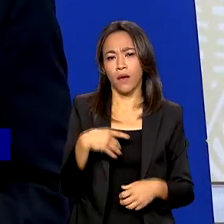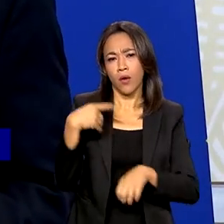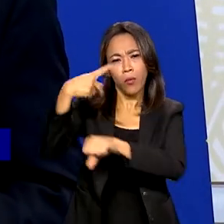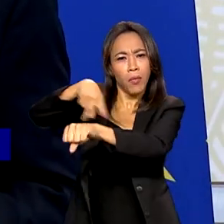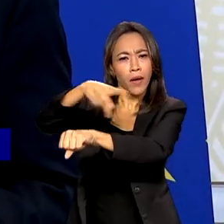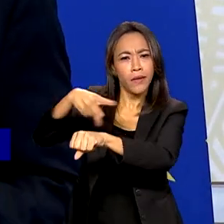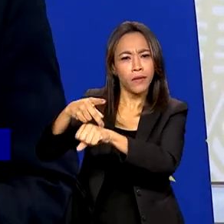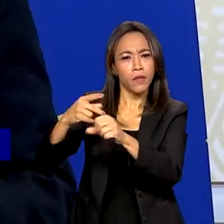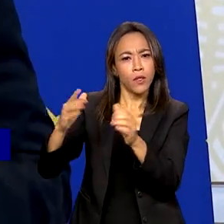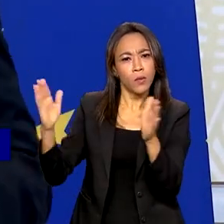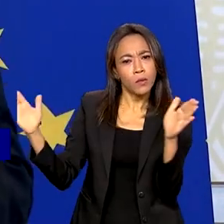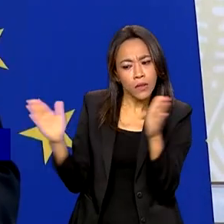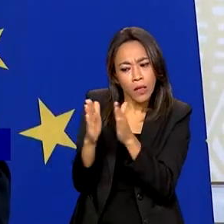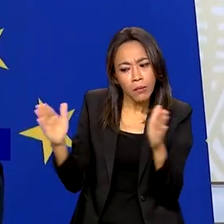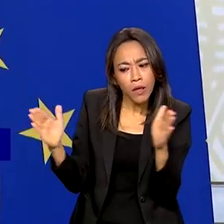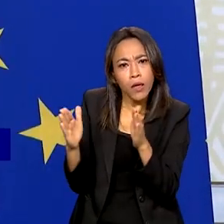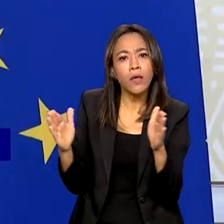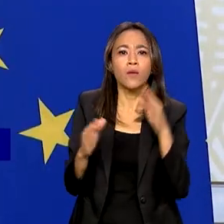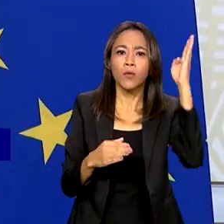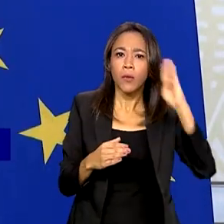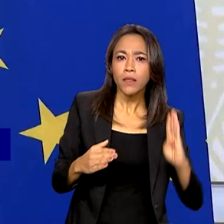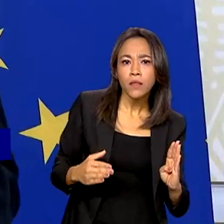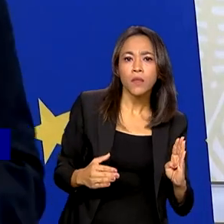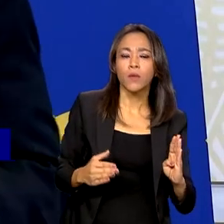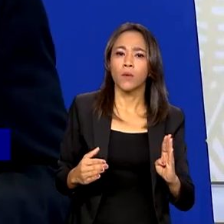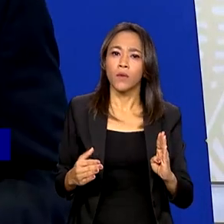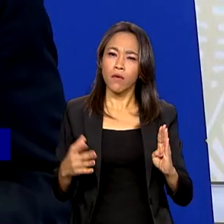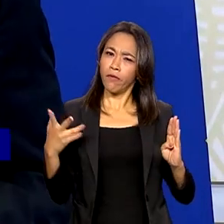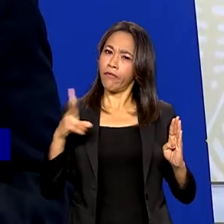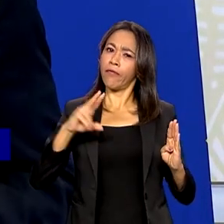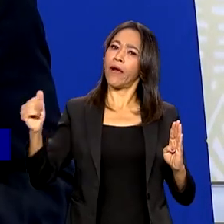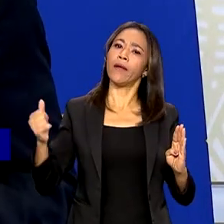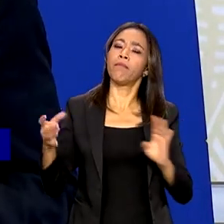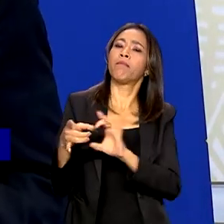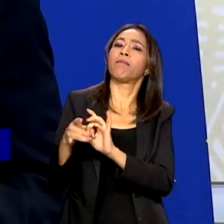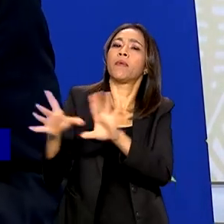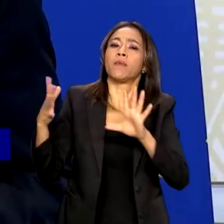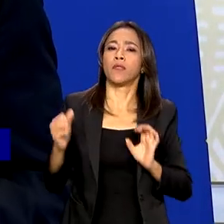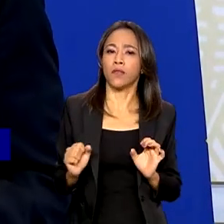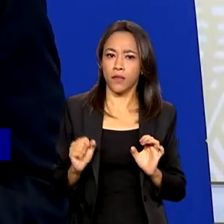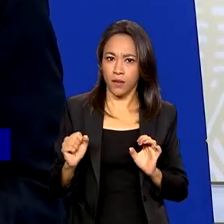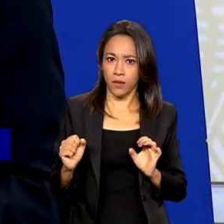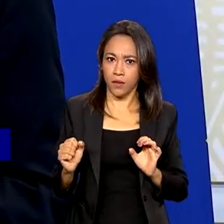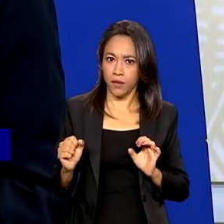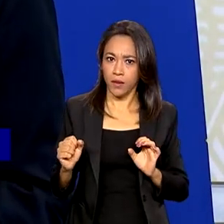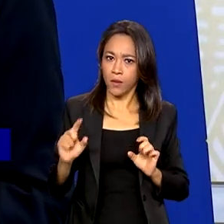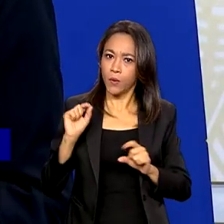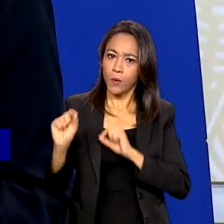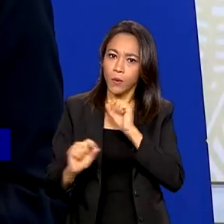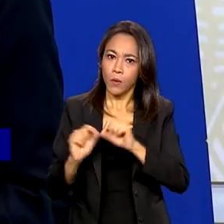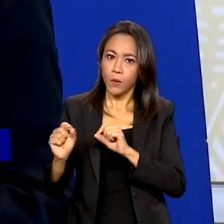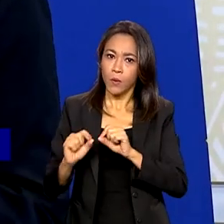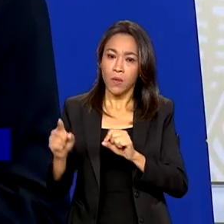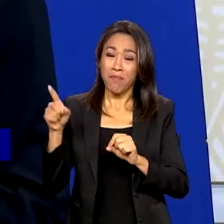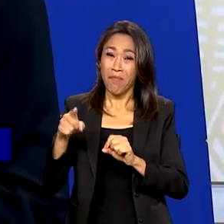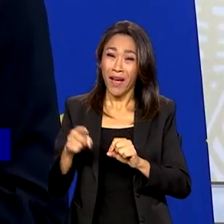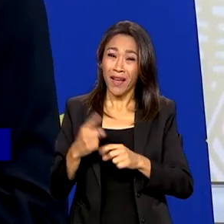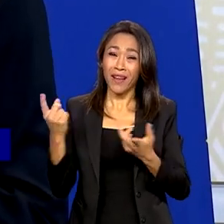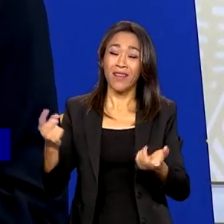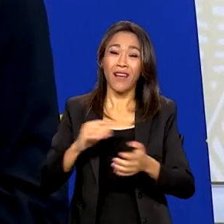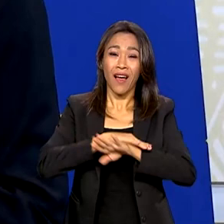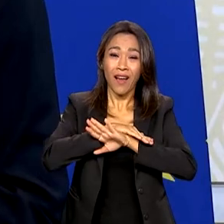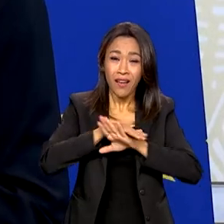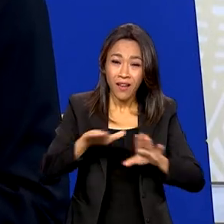Brasil, que tem as possibilidades do Brasil, vai abrir mão para matar nossas pequenas e médias